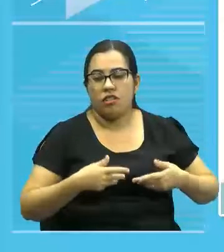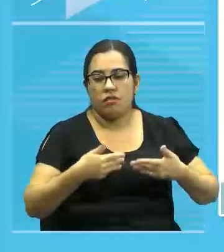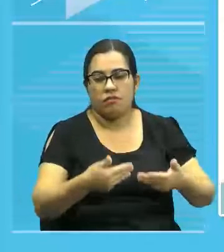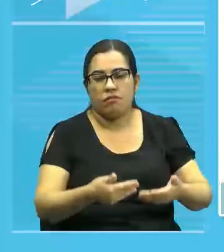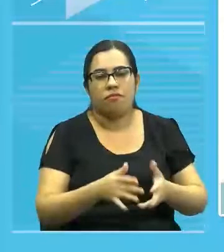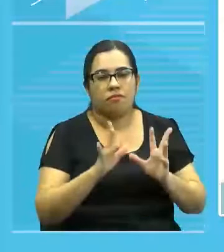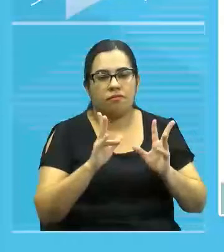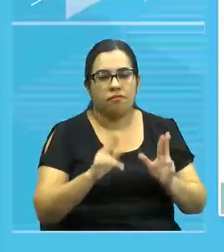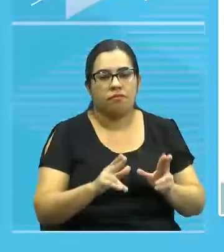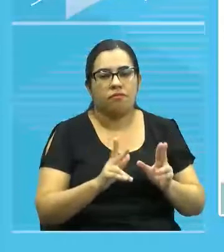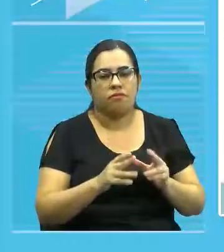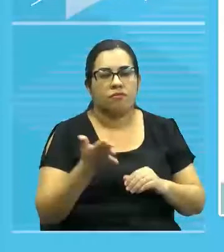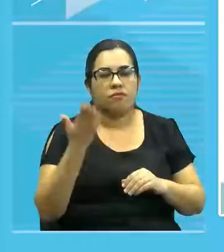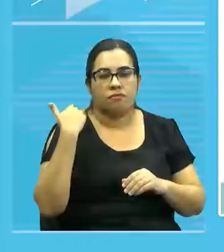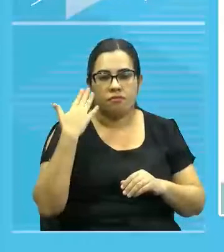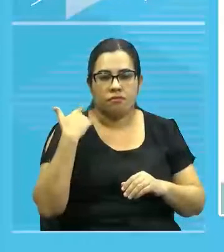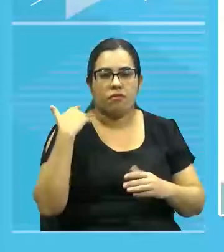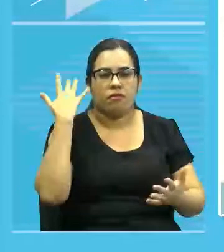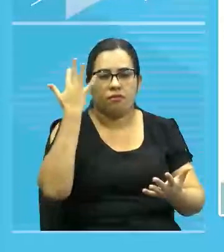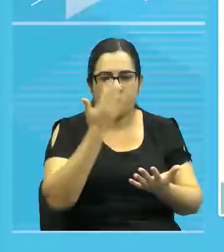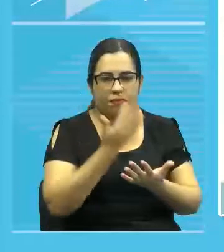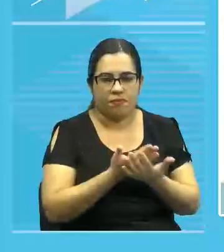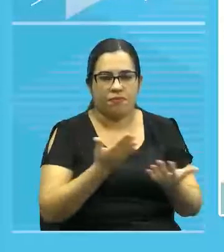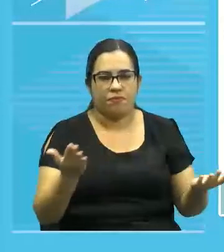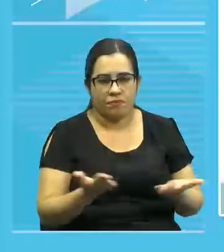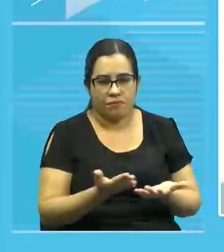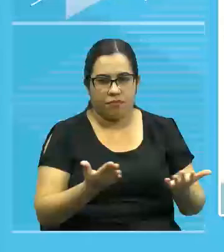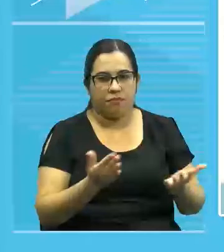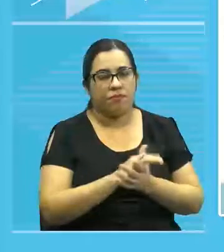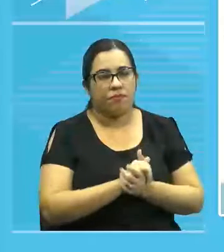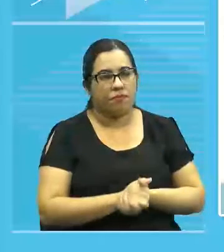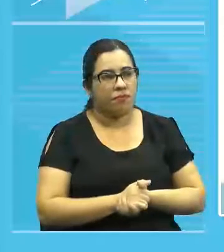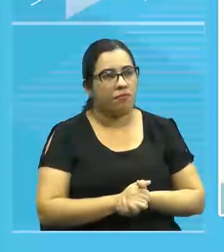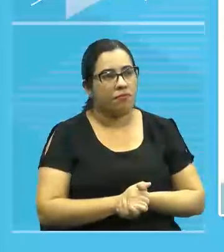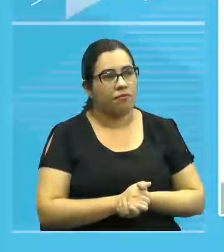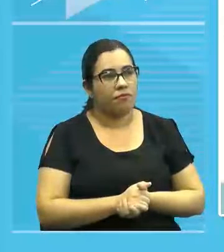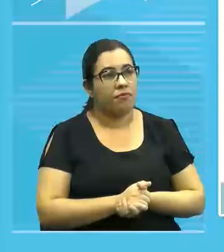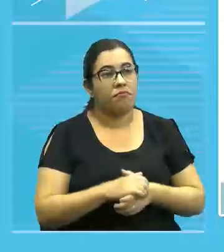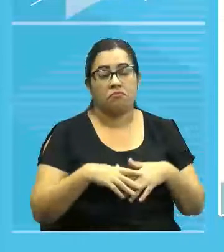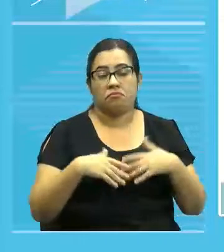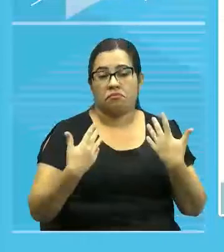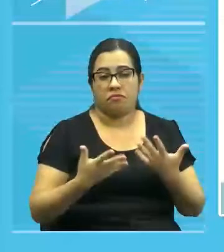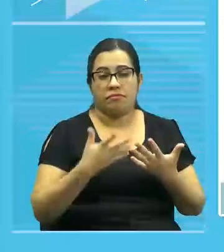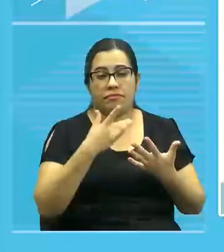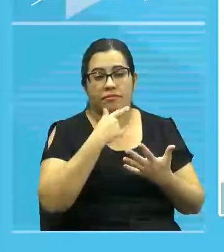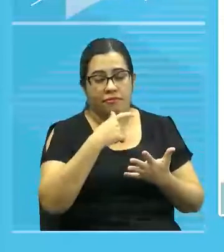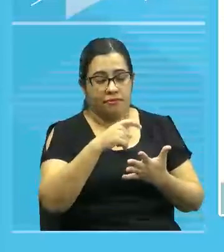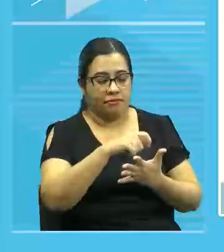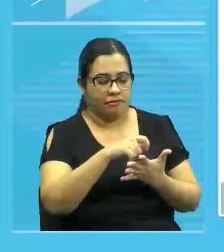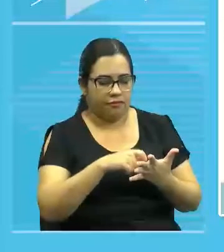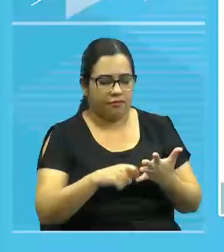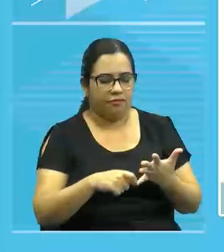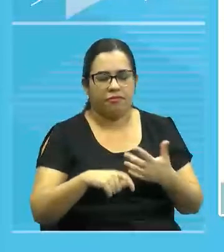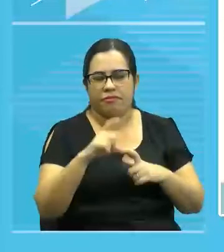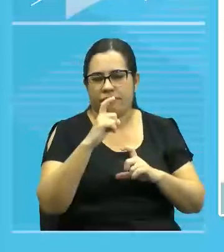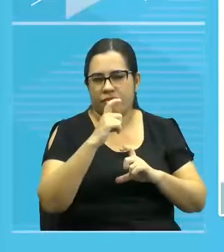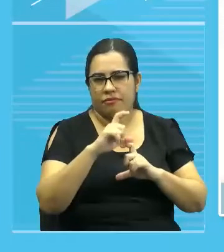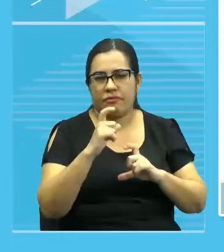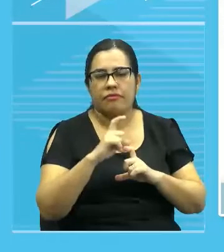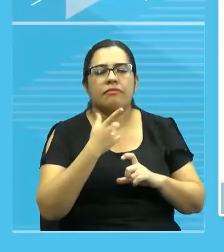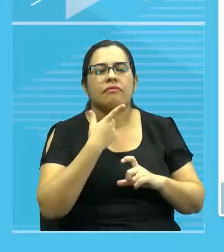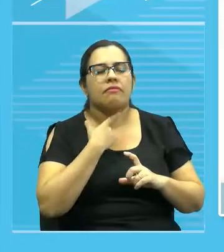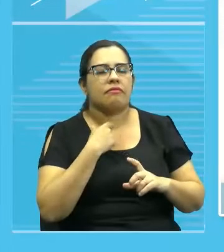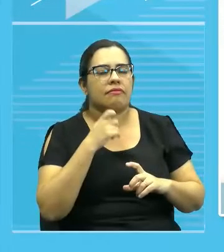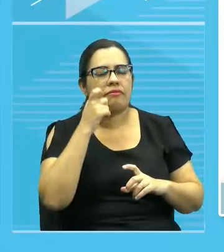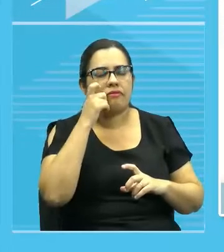passado né e atualmente ao utilizá-la o autor né do texto ali da charge busca procura